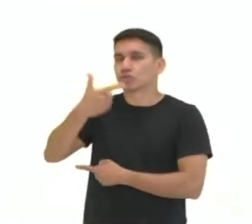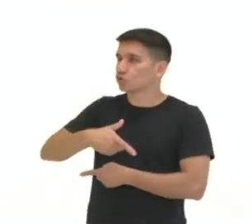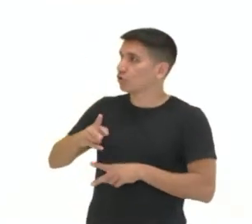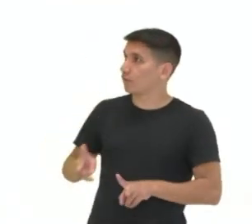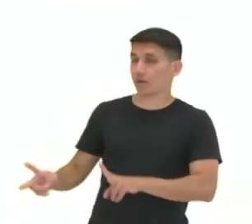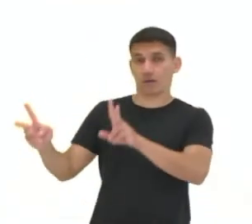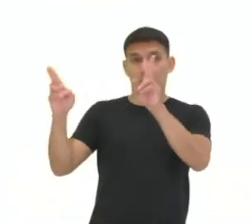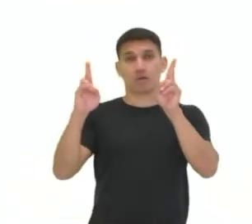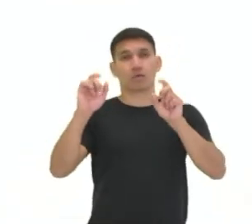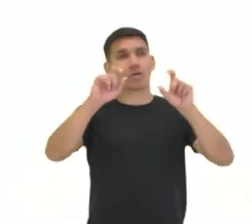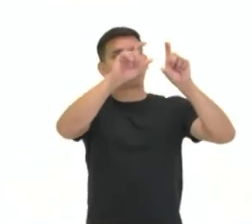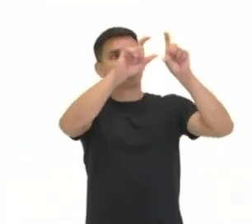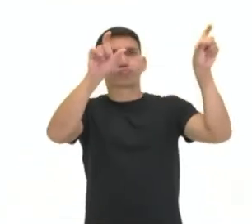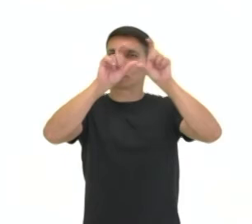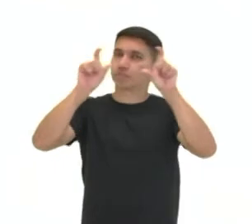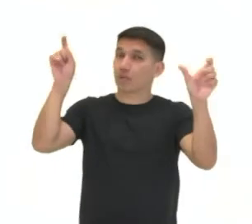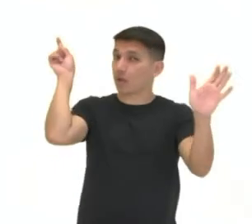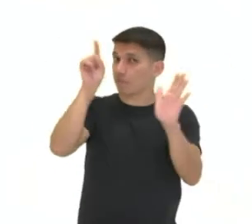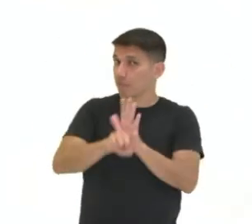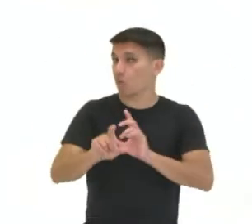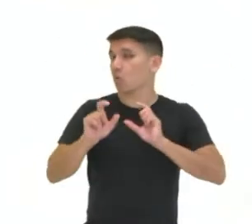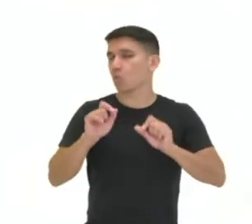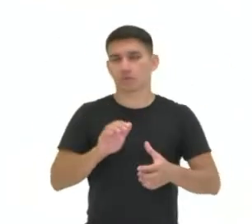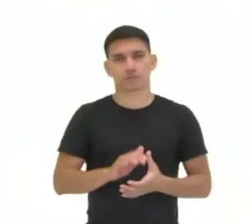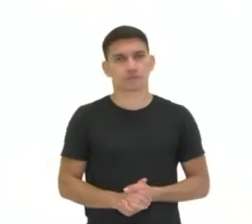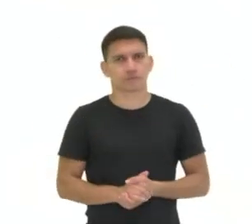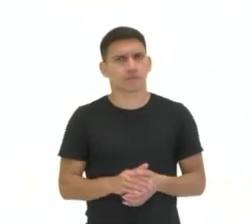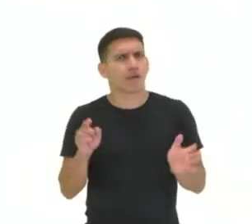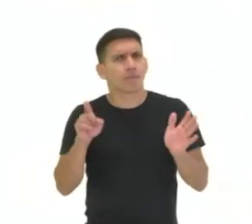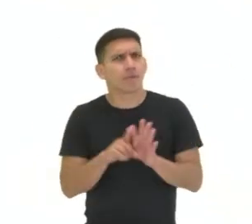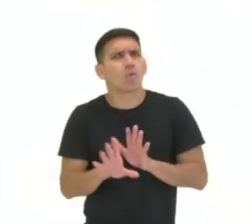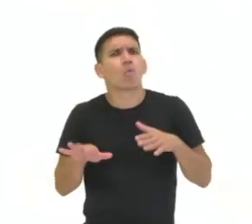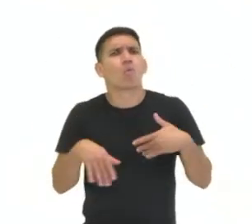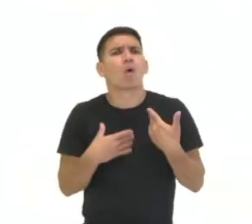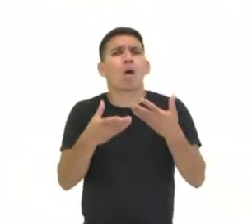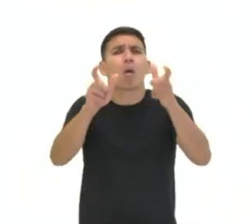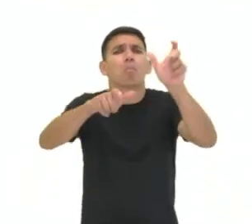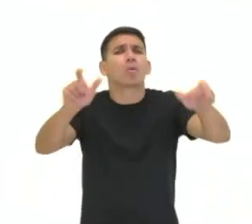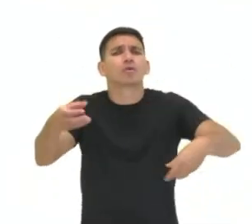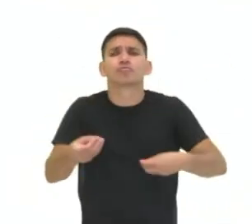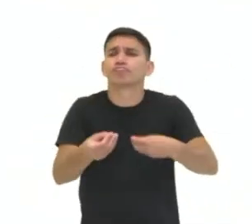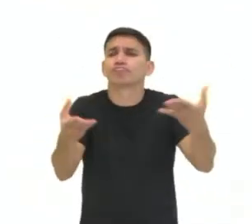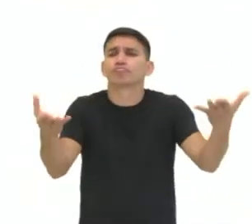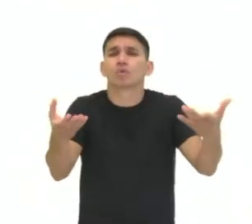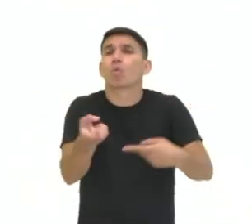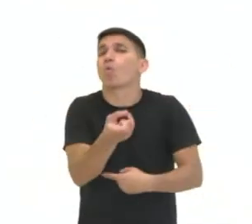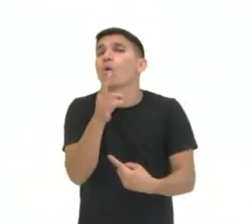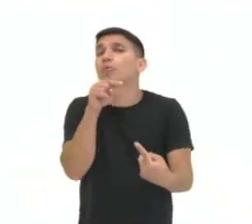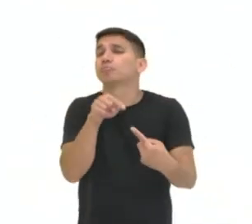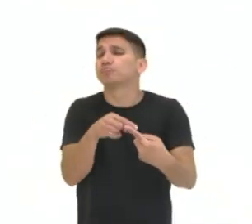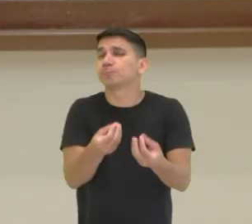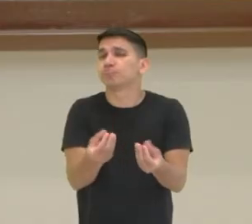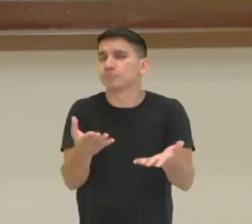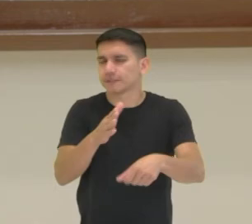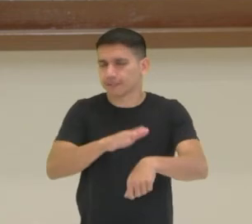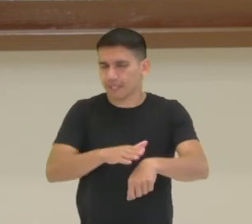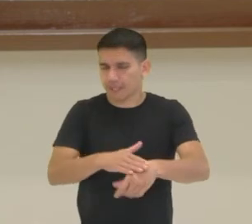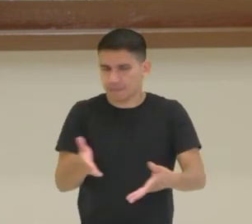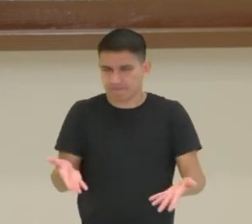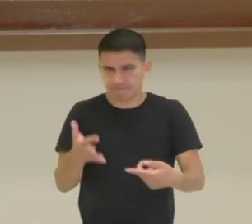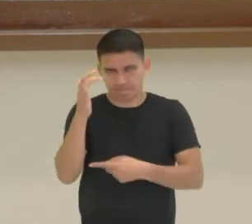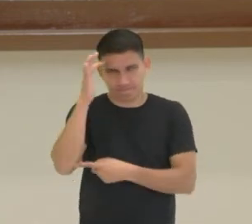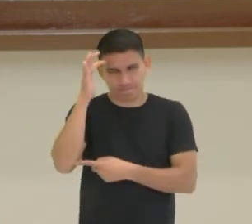né, as manchetes, e a pergunta é: qual seria o público-alvo de cada uma das reportagens? Um tempinho para